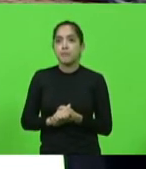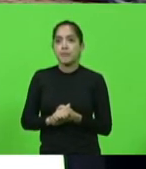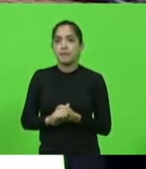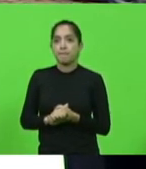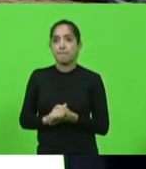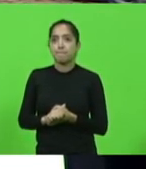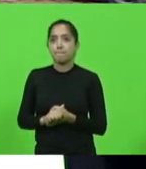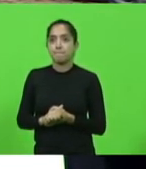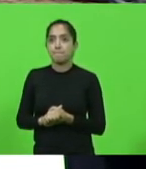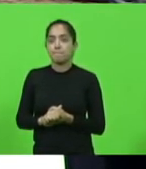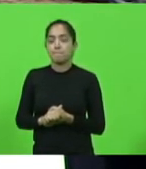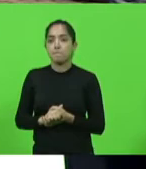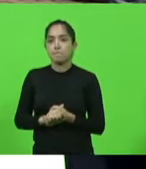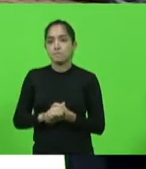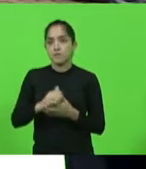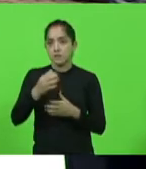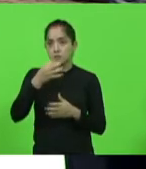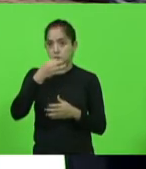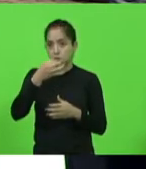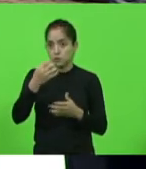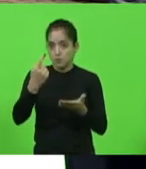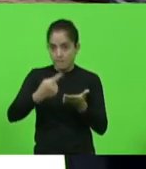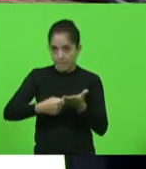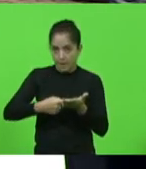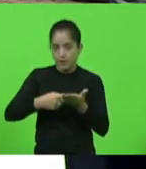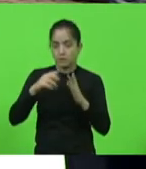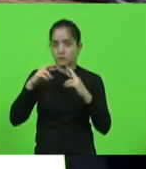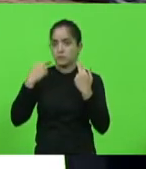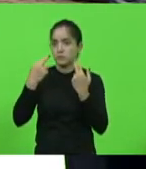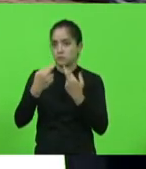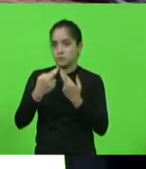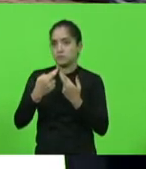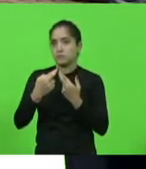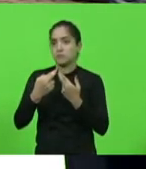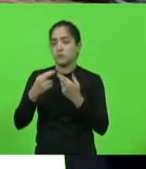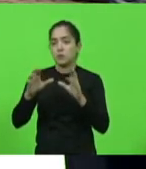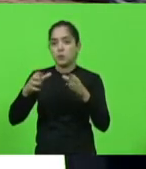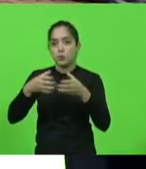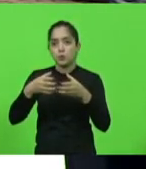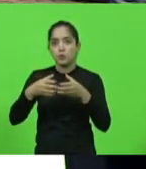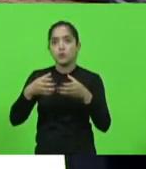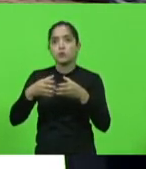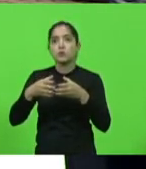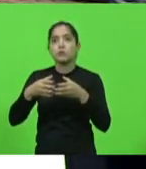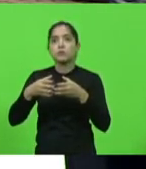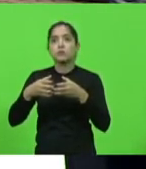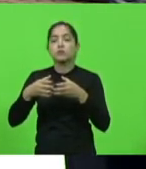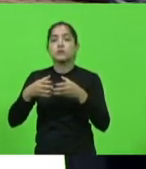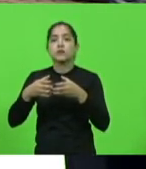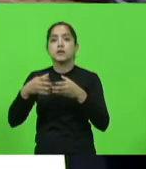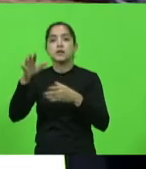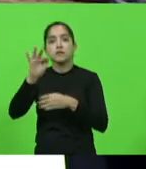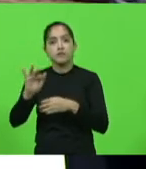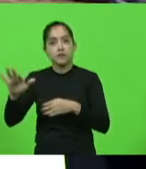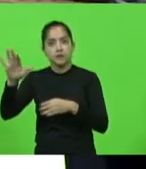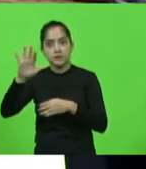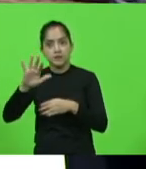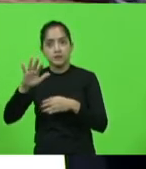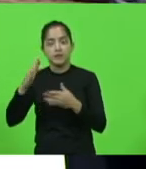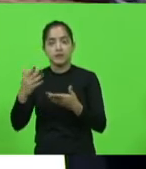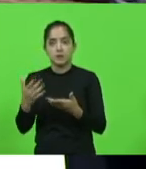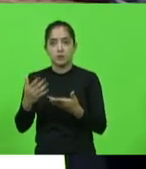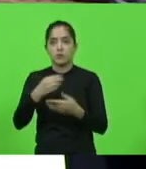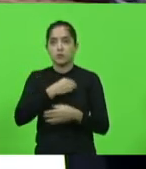Fabiano, ele sugeriu que a gente marque uma reunião com a bancada federal e que eles, ou com, né, com o Fórum Parlamentar Catarinense e com o